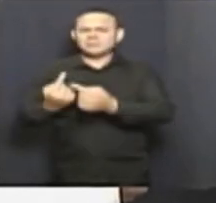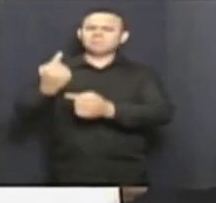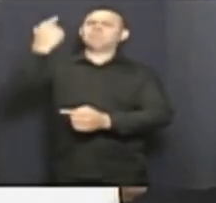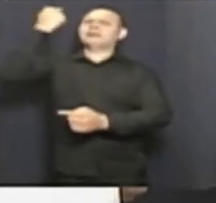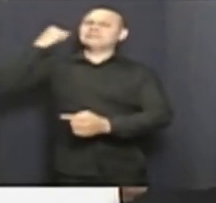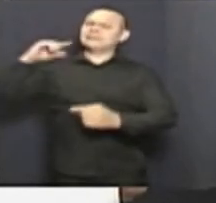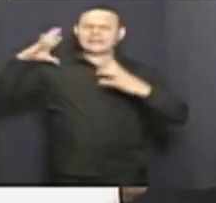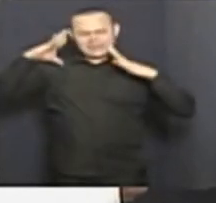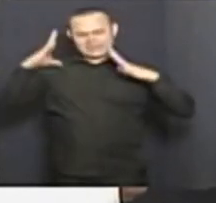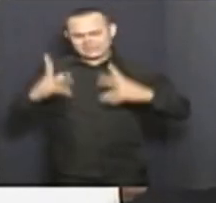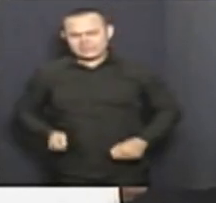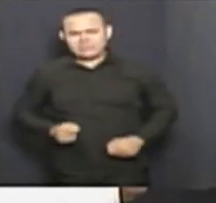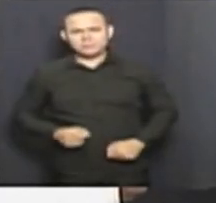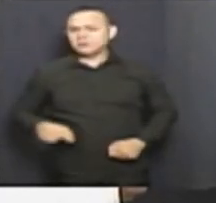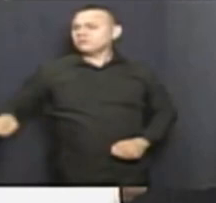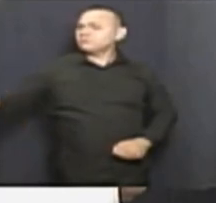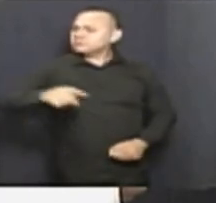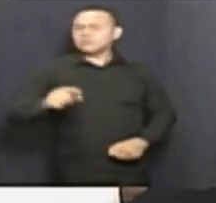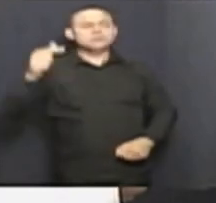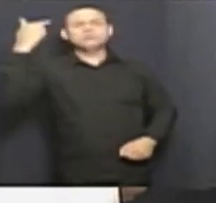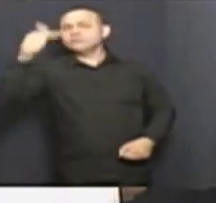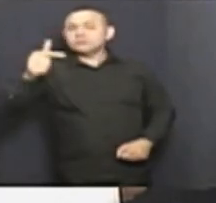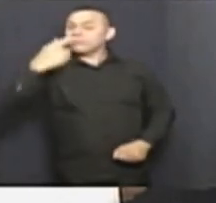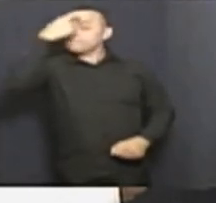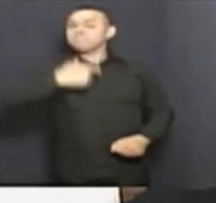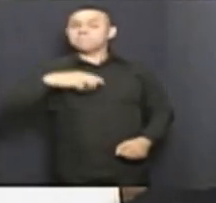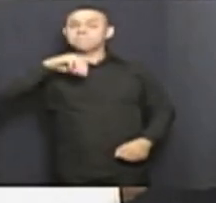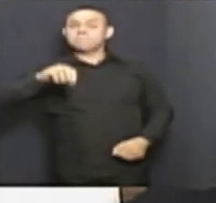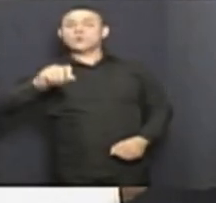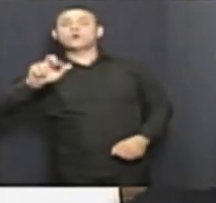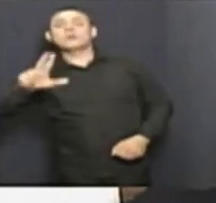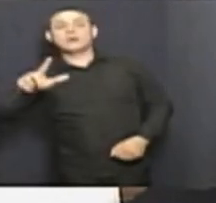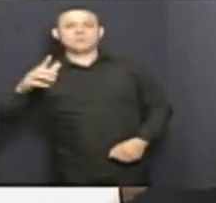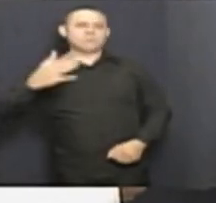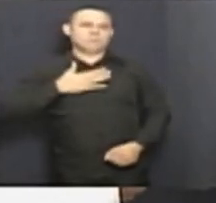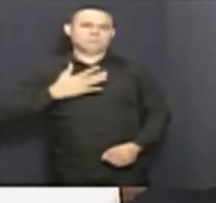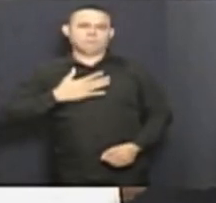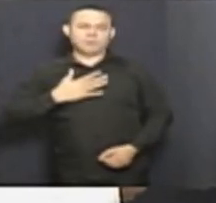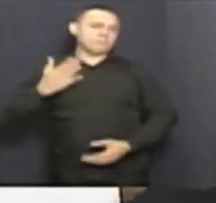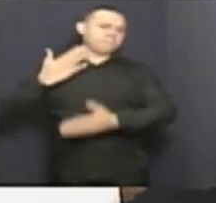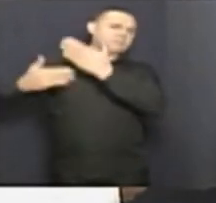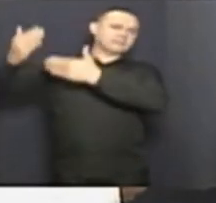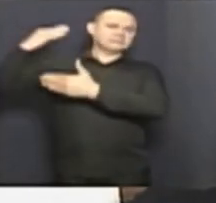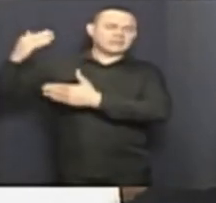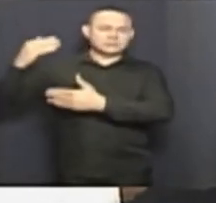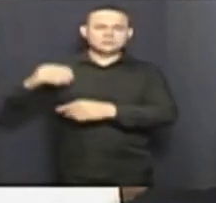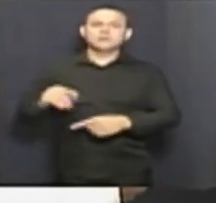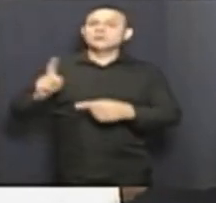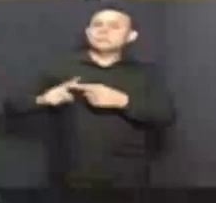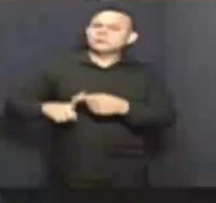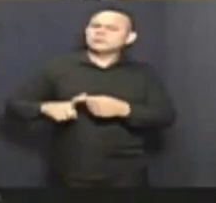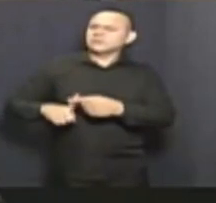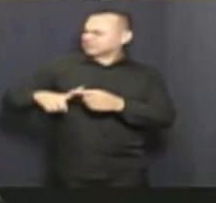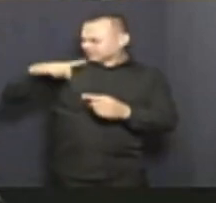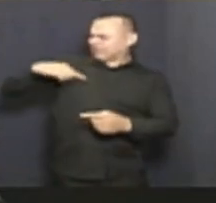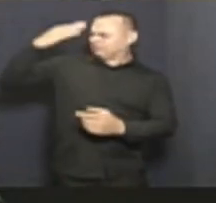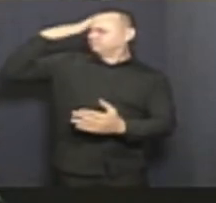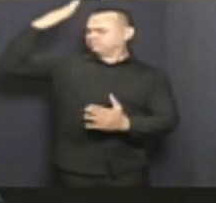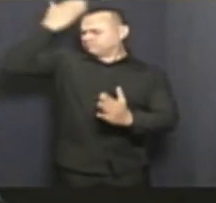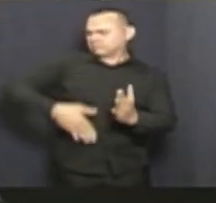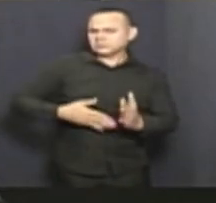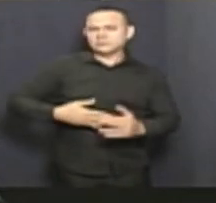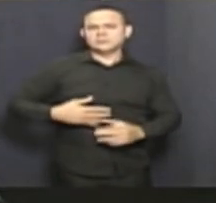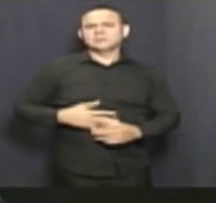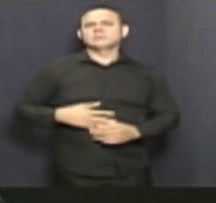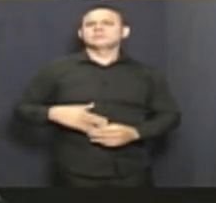limpo ninguém tem autoridade moral para reprovar o meu passado de 7 registrado na imprensa